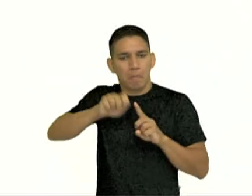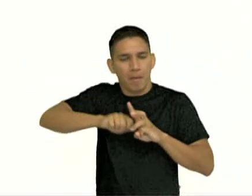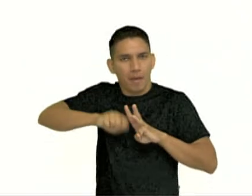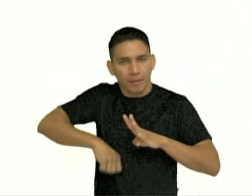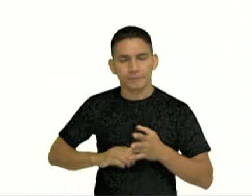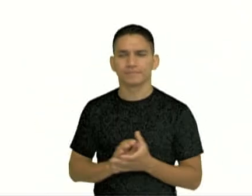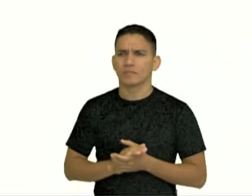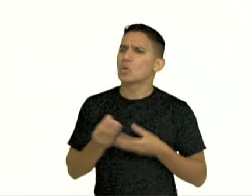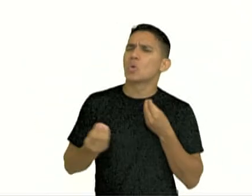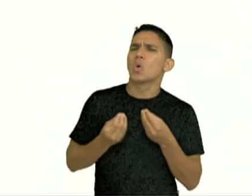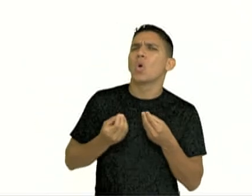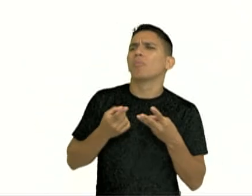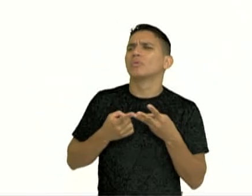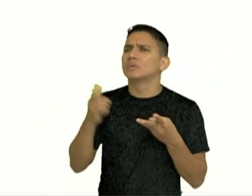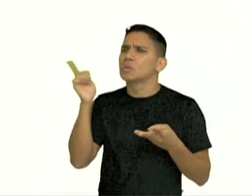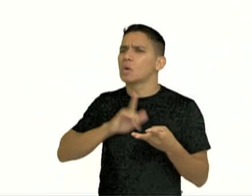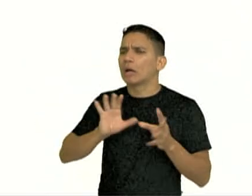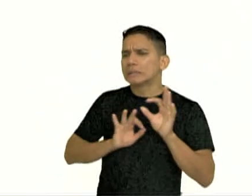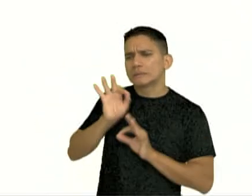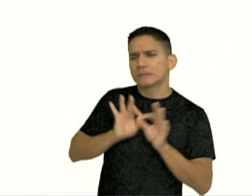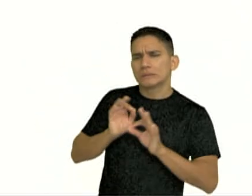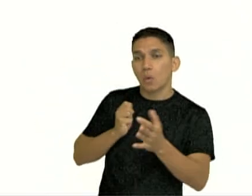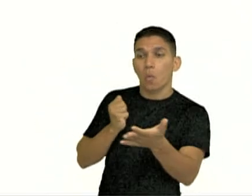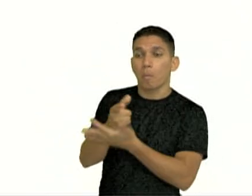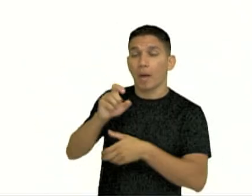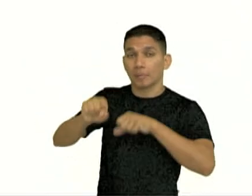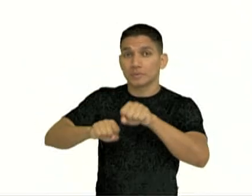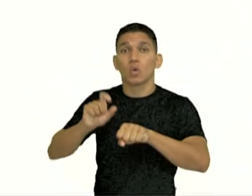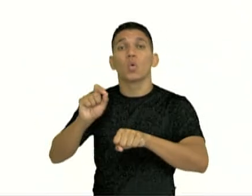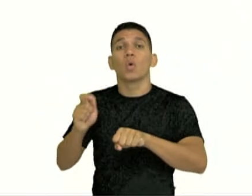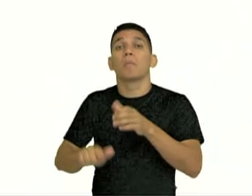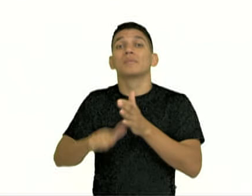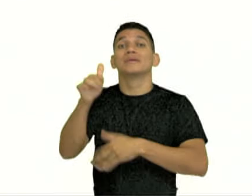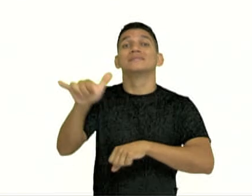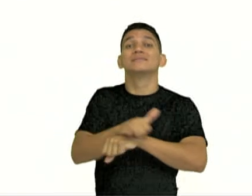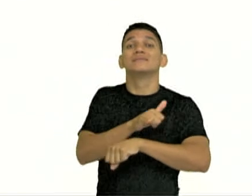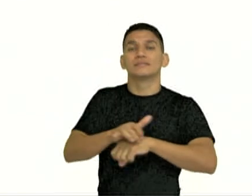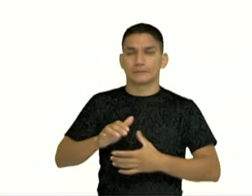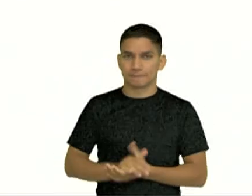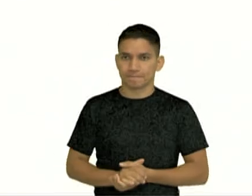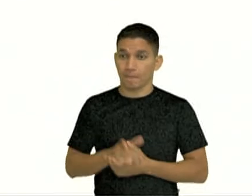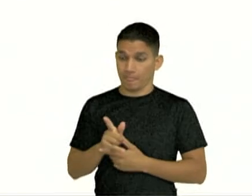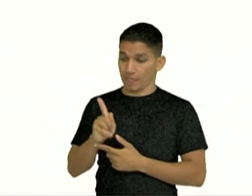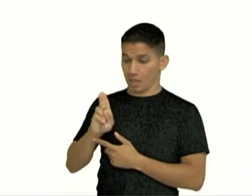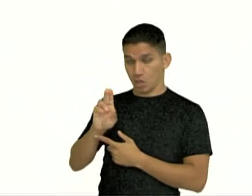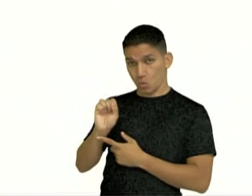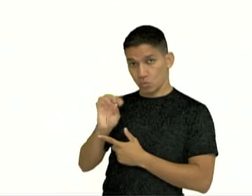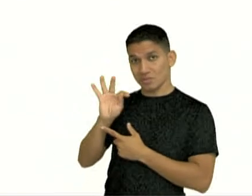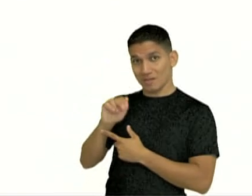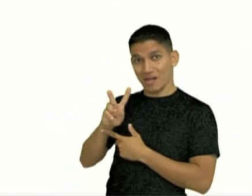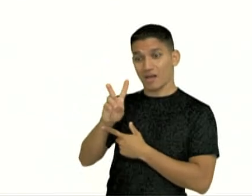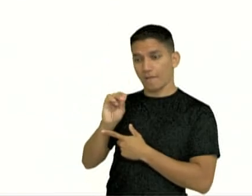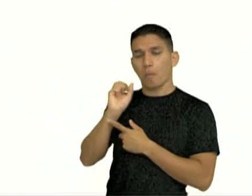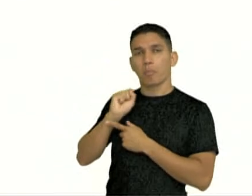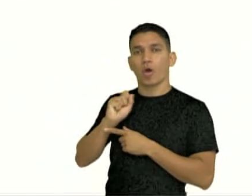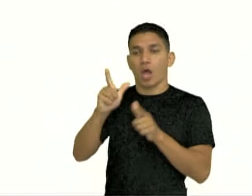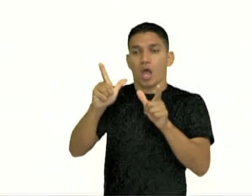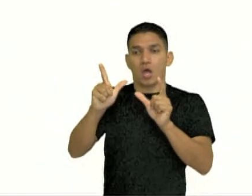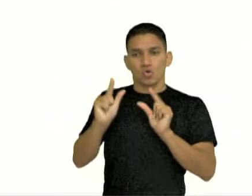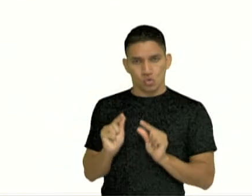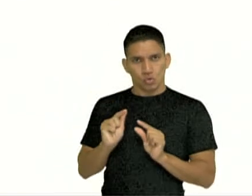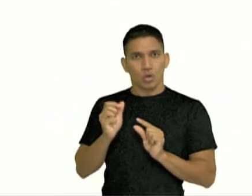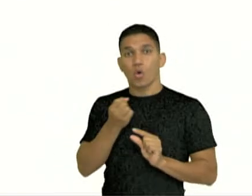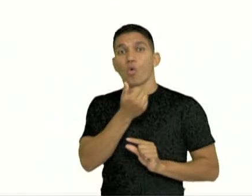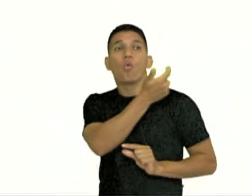planejar para comprar a bicicleta? Qual seria o primeiro passo? O Gustavo pode reduzir o valor destinado a itens que não